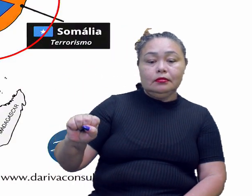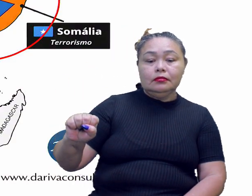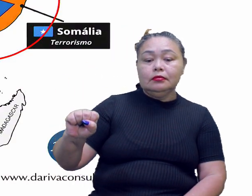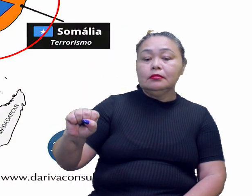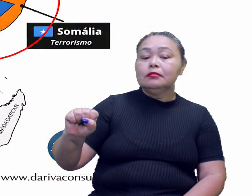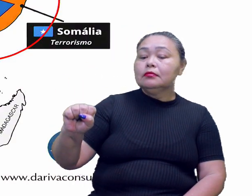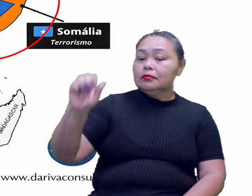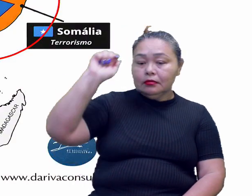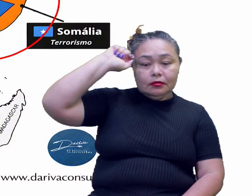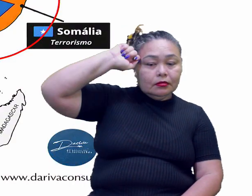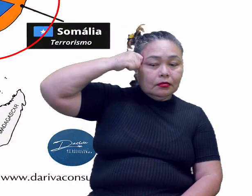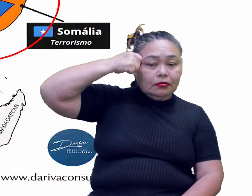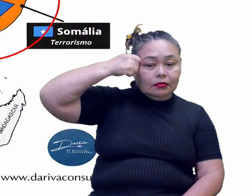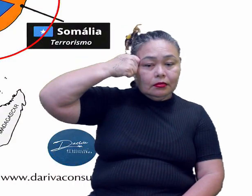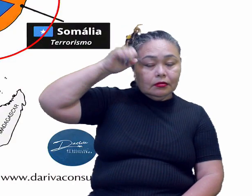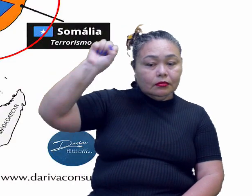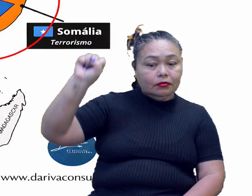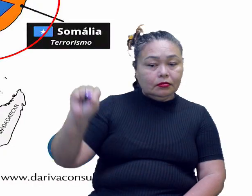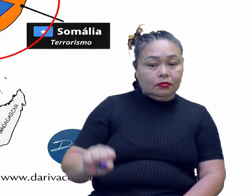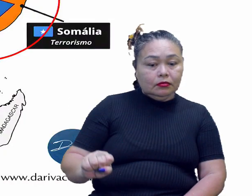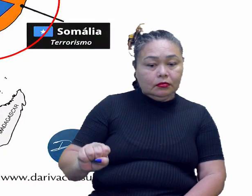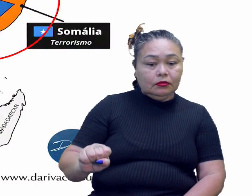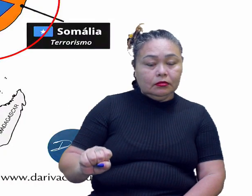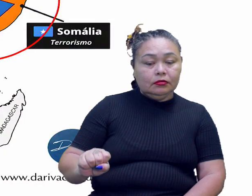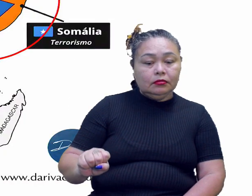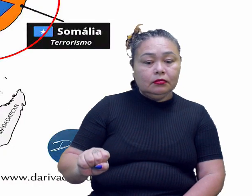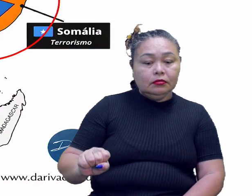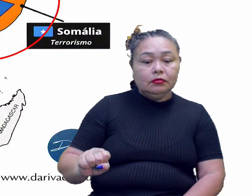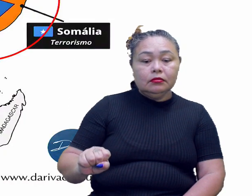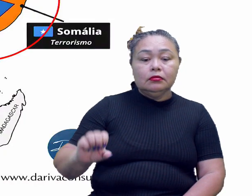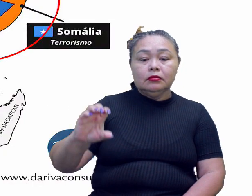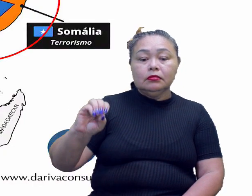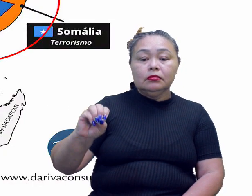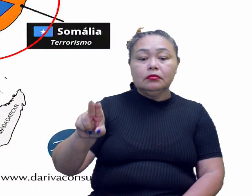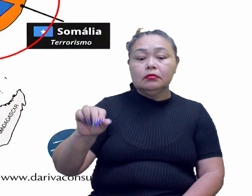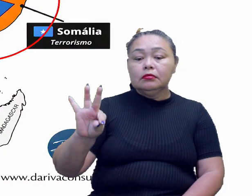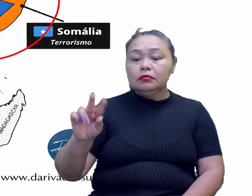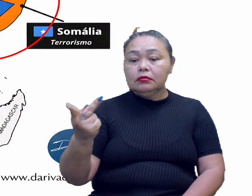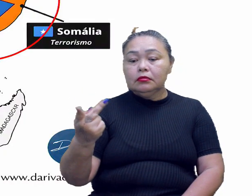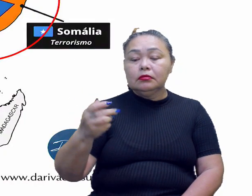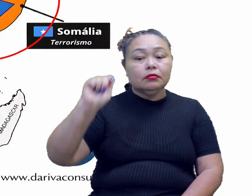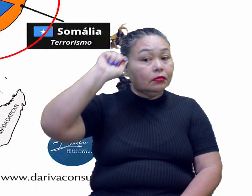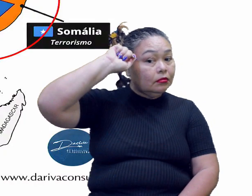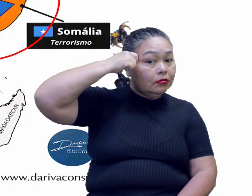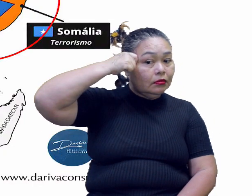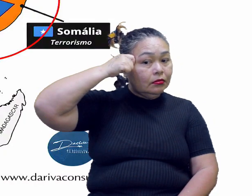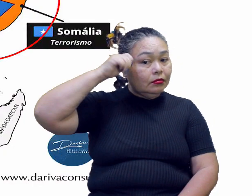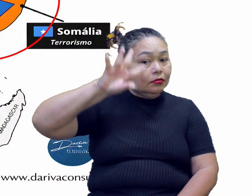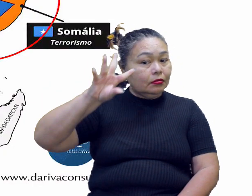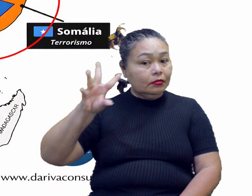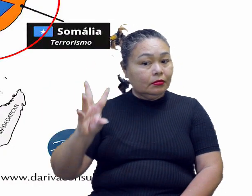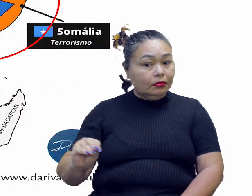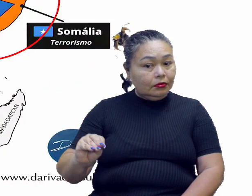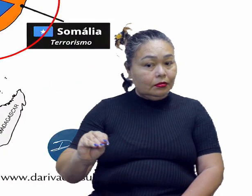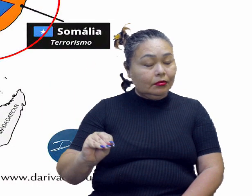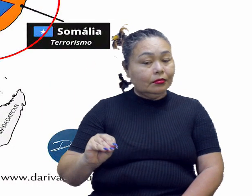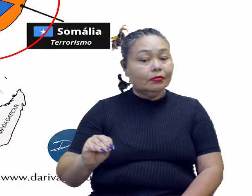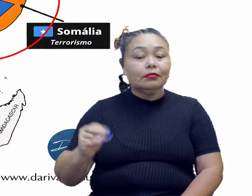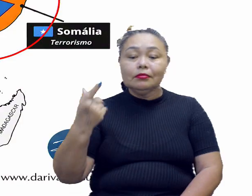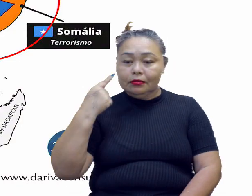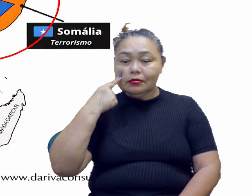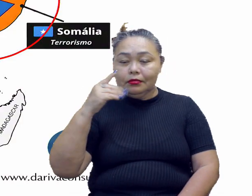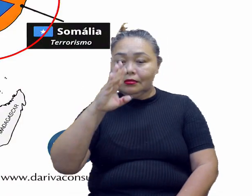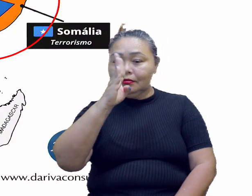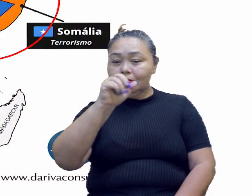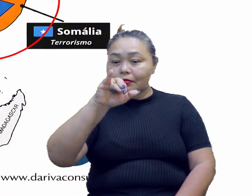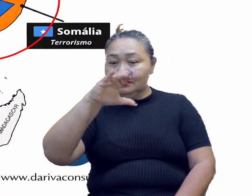Porque África do Sul se escreve South África. Vocês vão ver lá